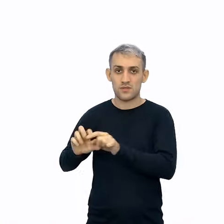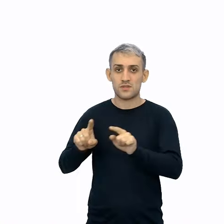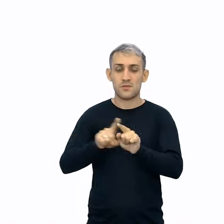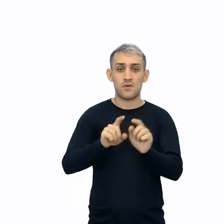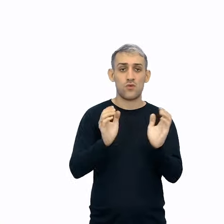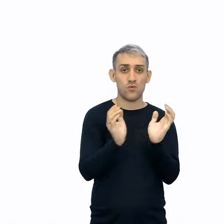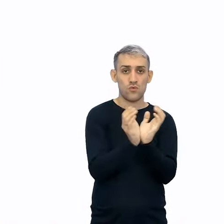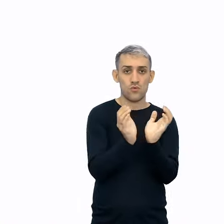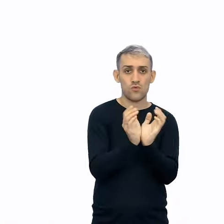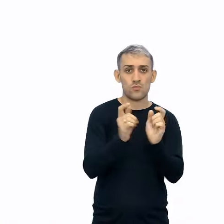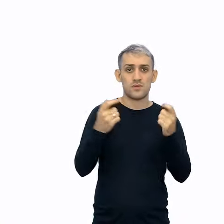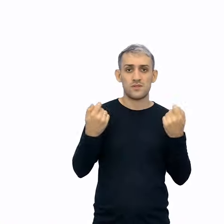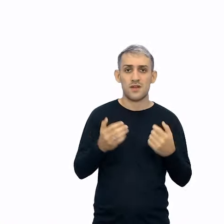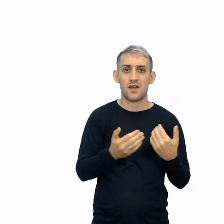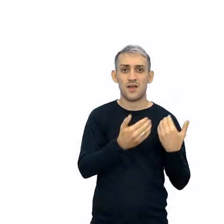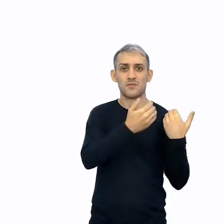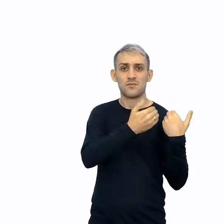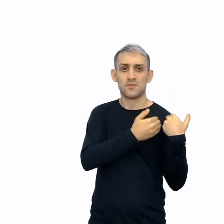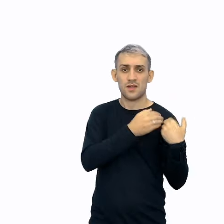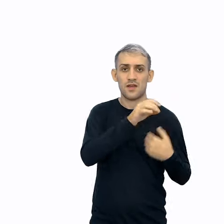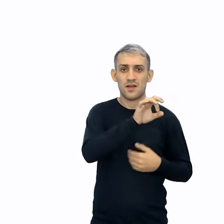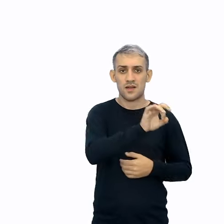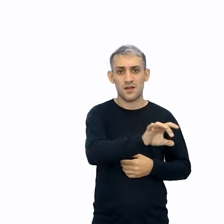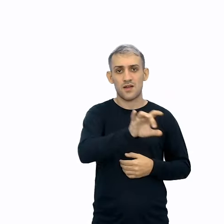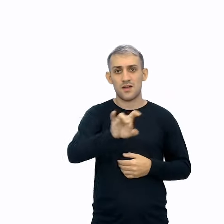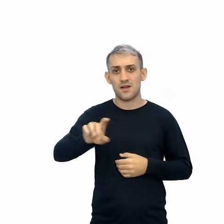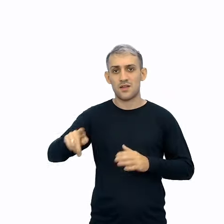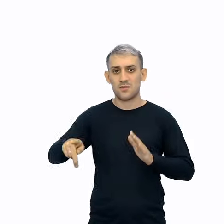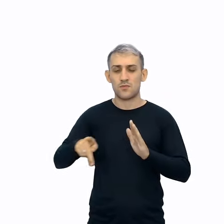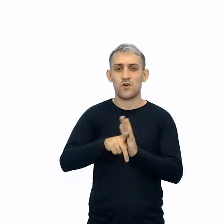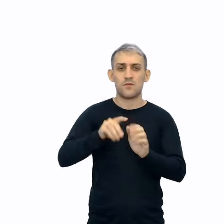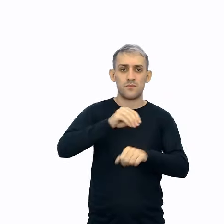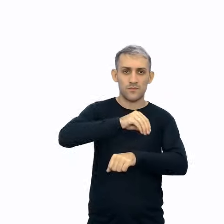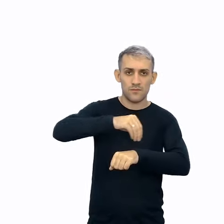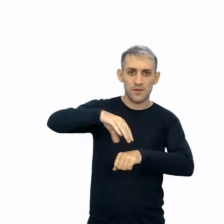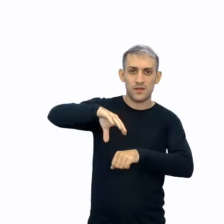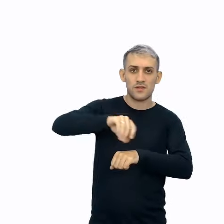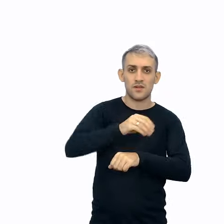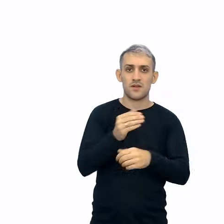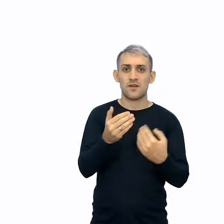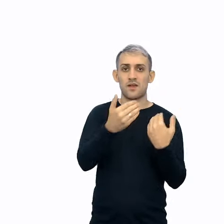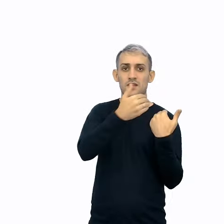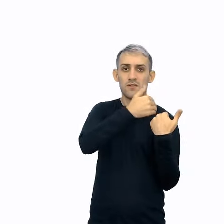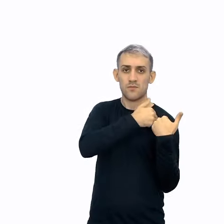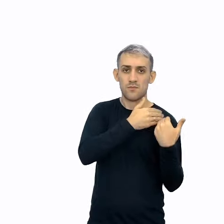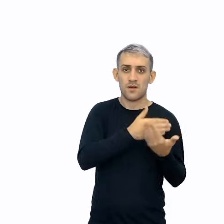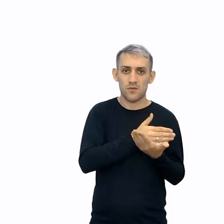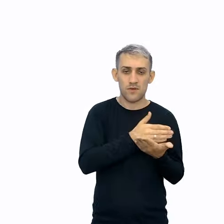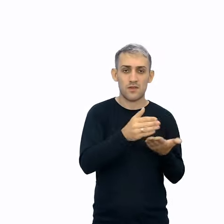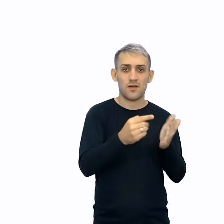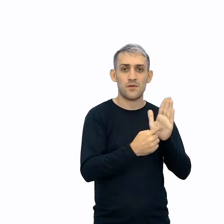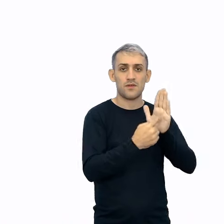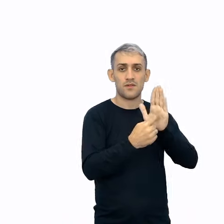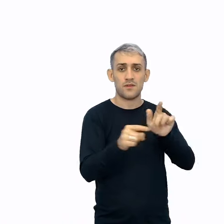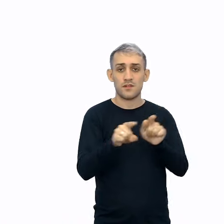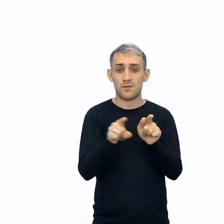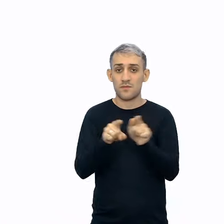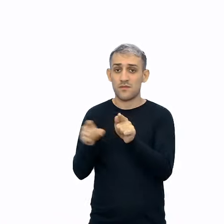distribui as funções de cada componente como mediador, responsável pela abertura da apresentação e